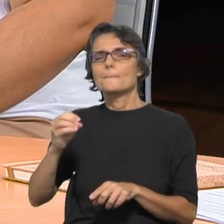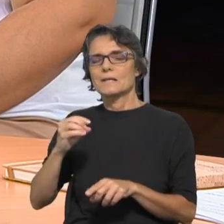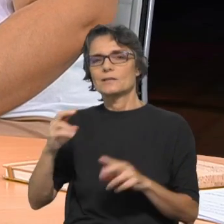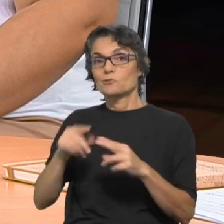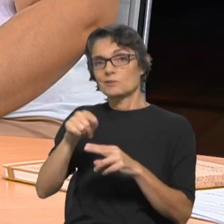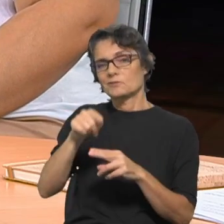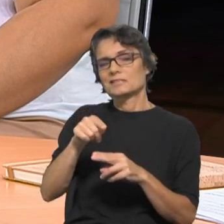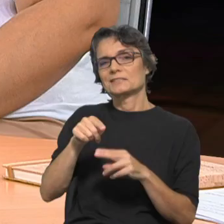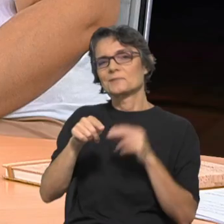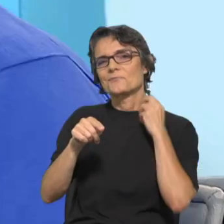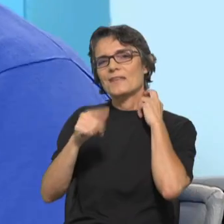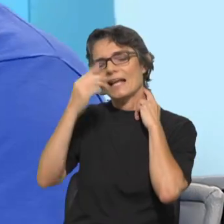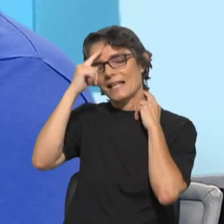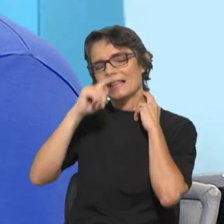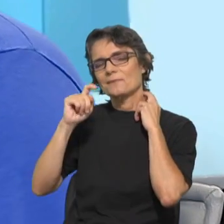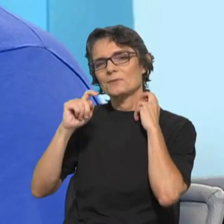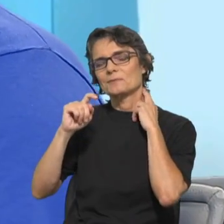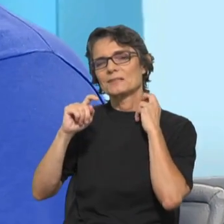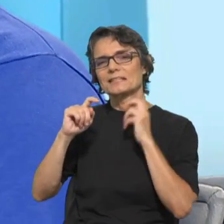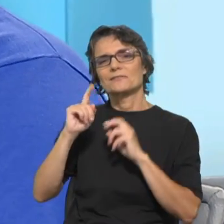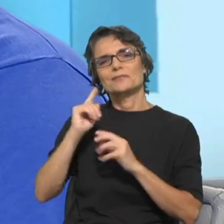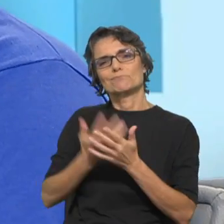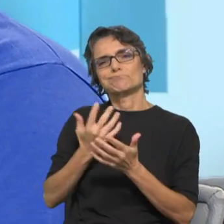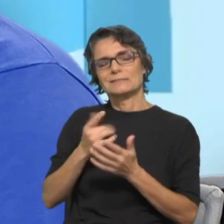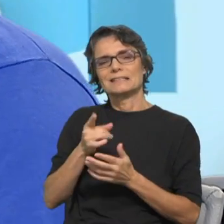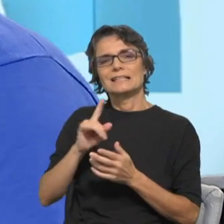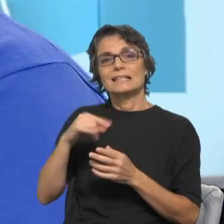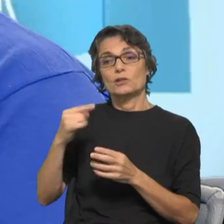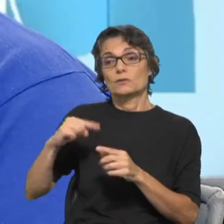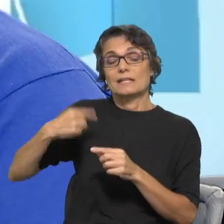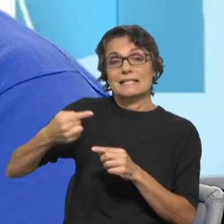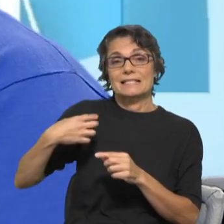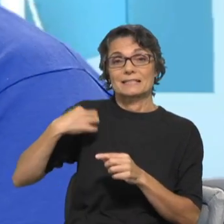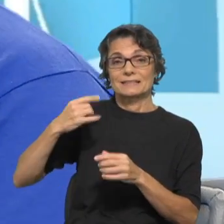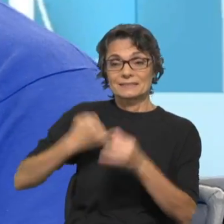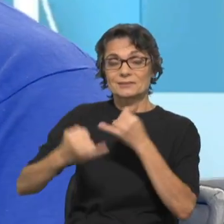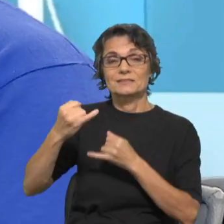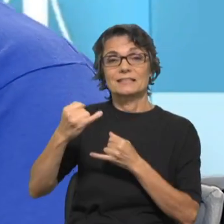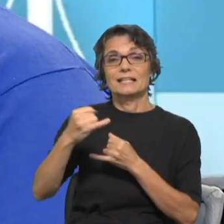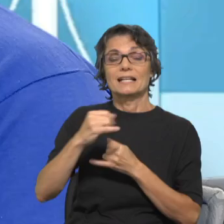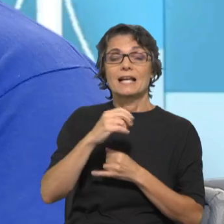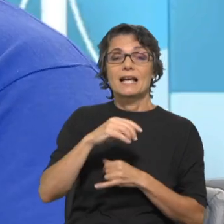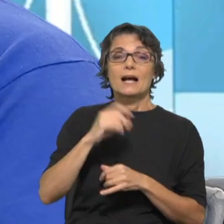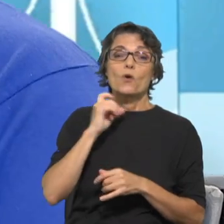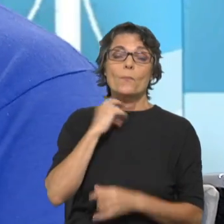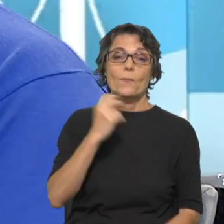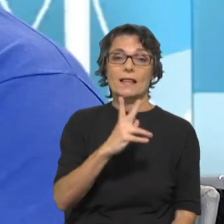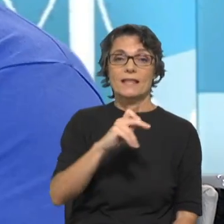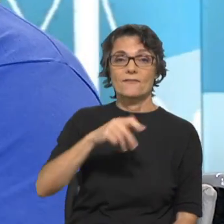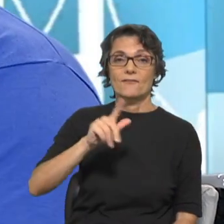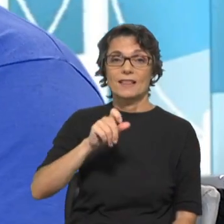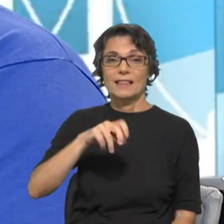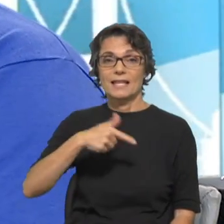altura, porque eu sucedo ao Padre Valente de Matos, a ele se deve o movimento, ele foi o fundador, ele foi o grande